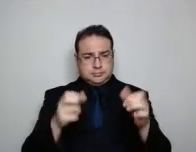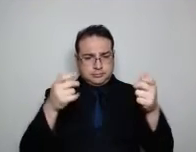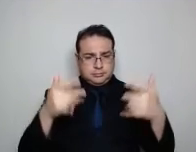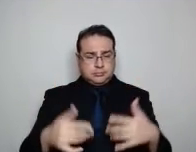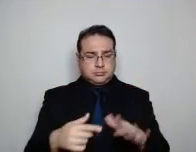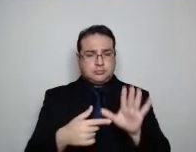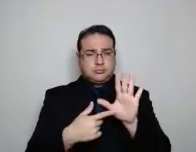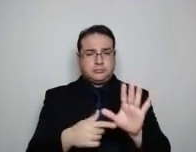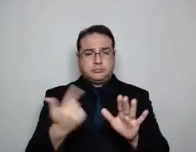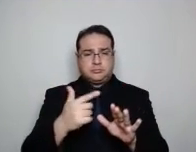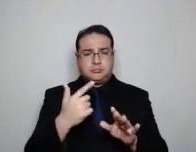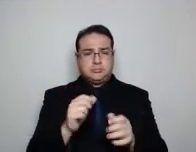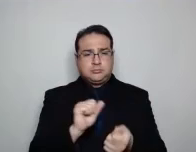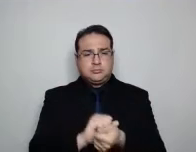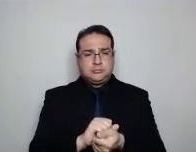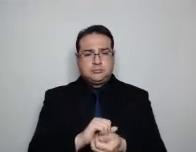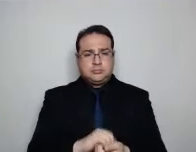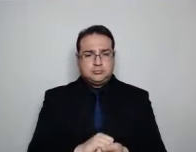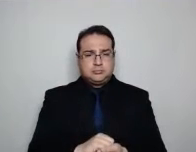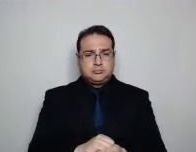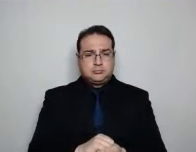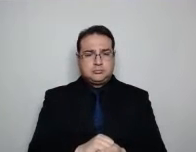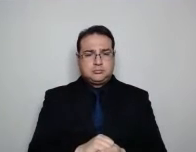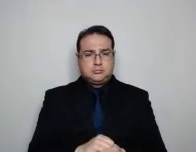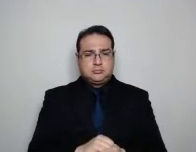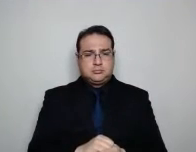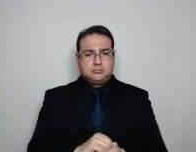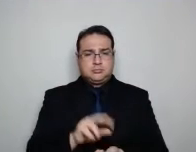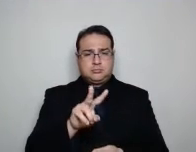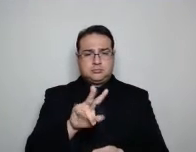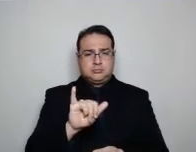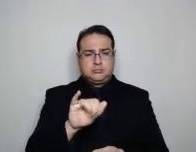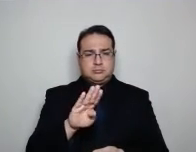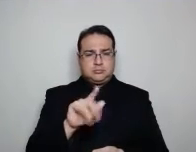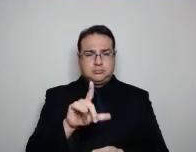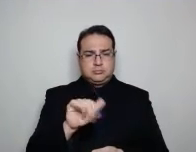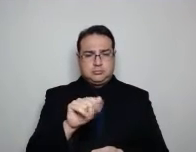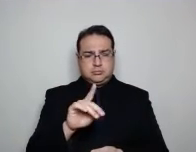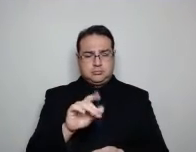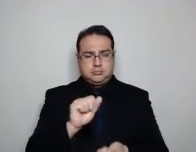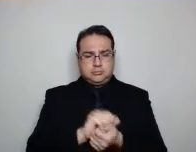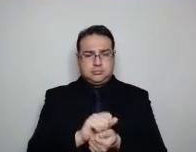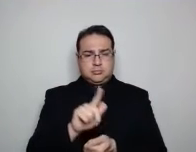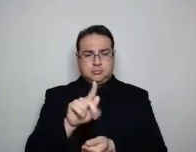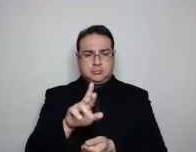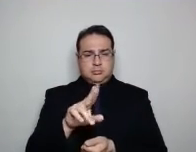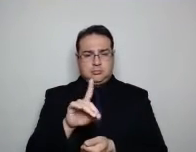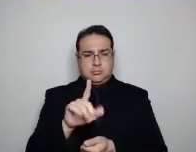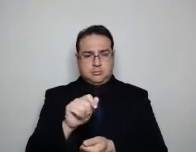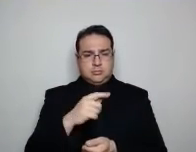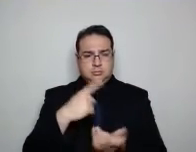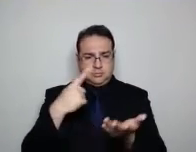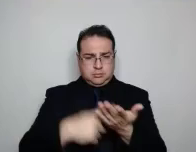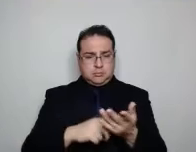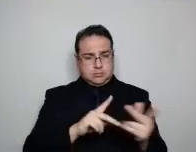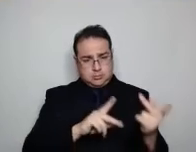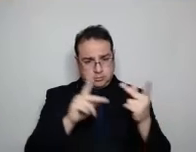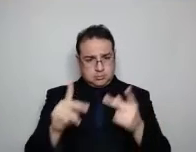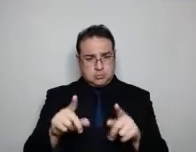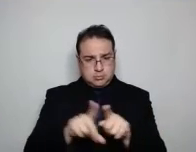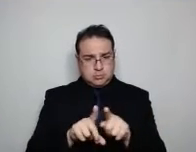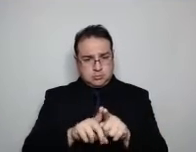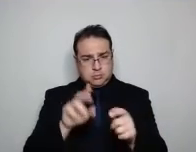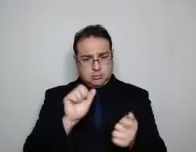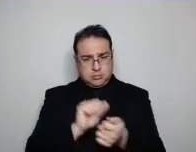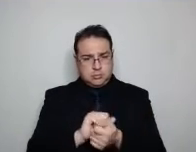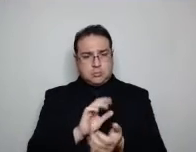há essa viabilidade de guarda compartilhada, mas sim fixação de visitação da forma